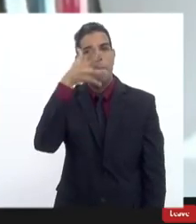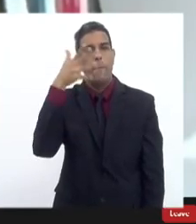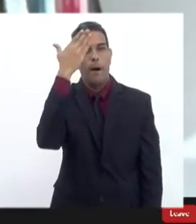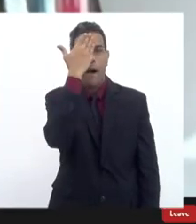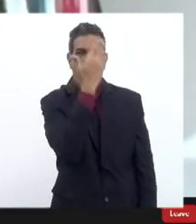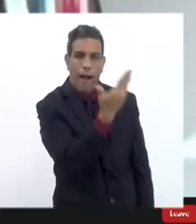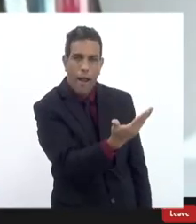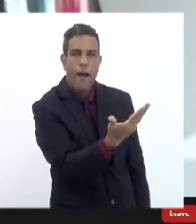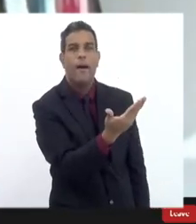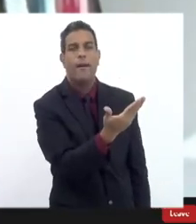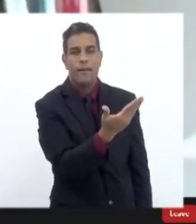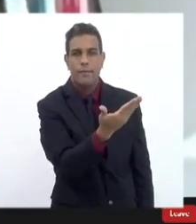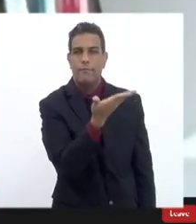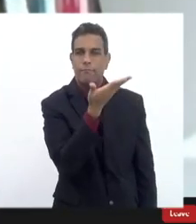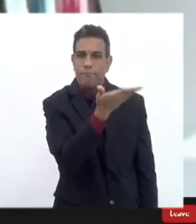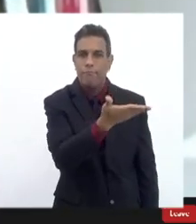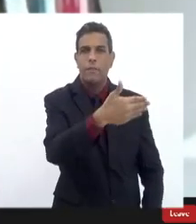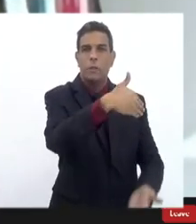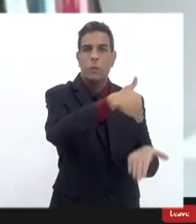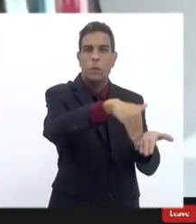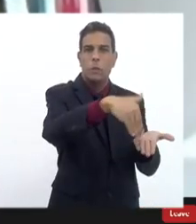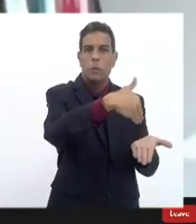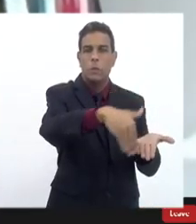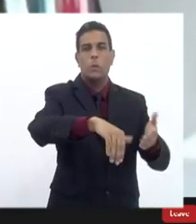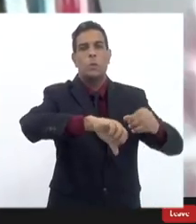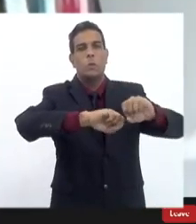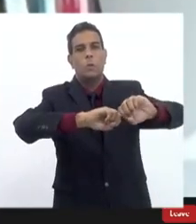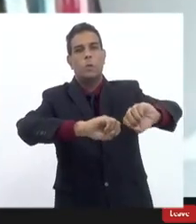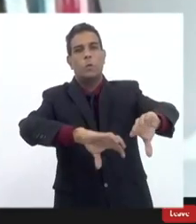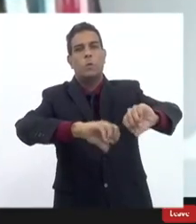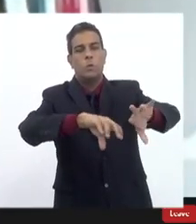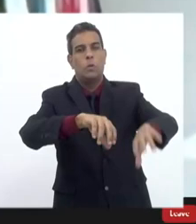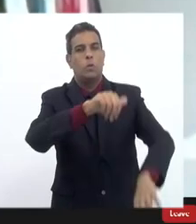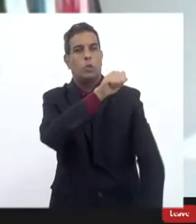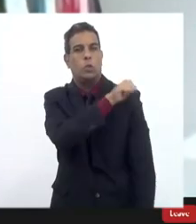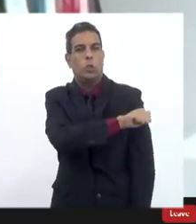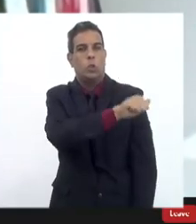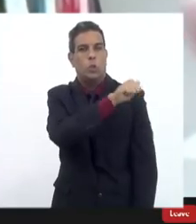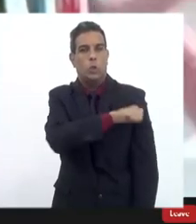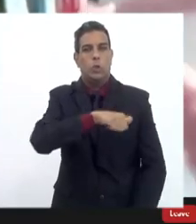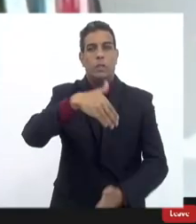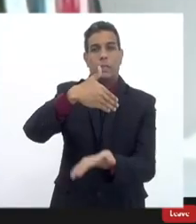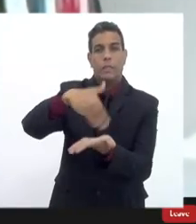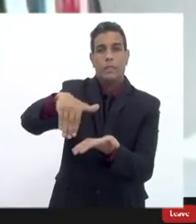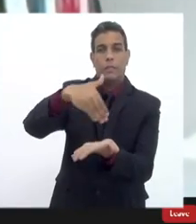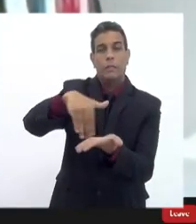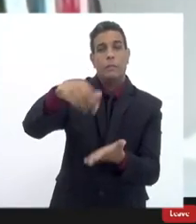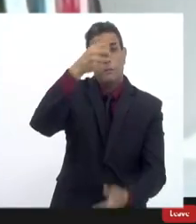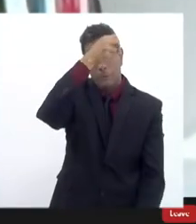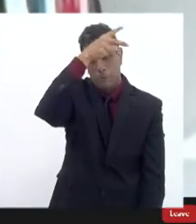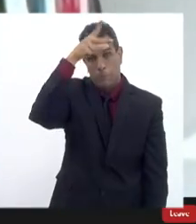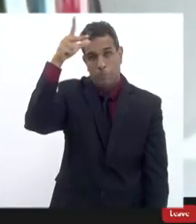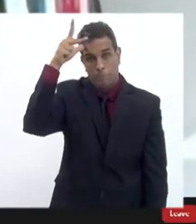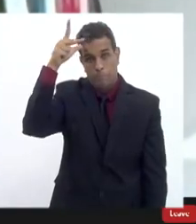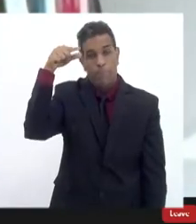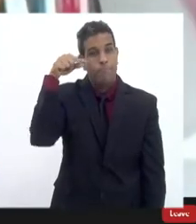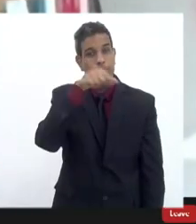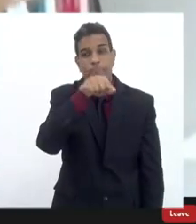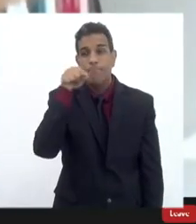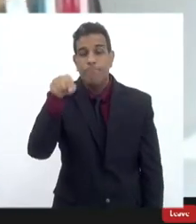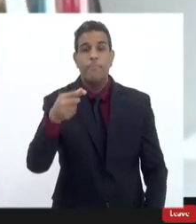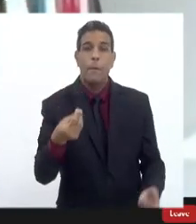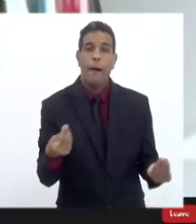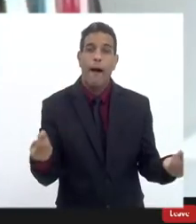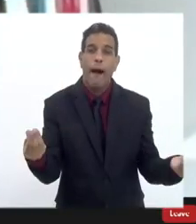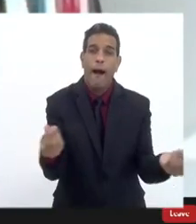nesse sentido, a Secretaria de Educação do Estado e também do município, que teve a sensibilidade